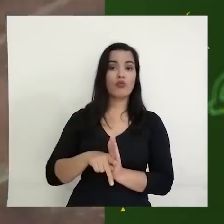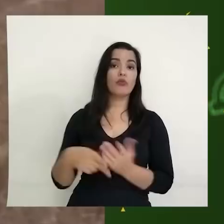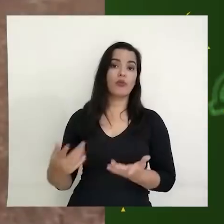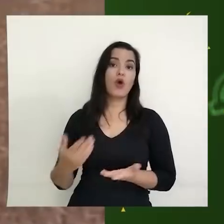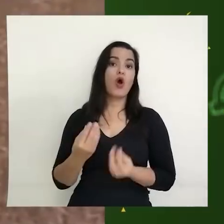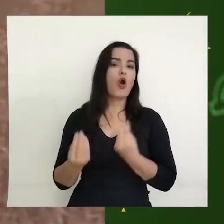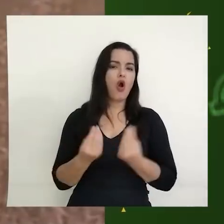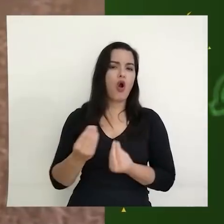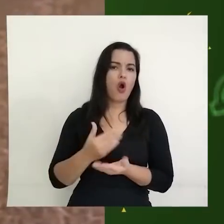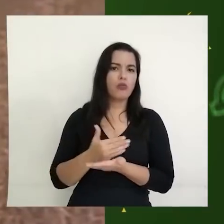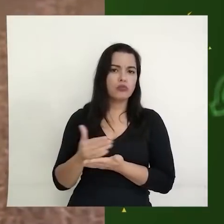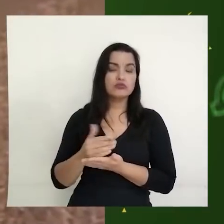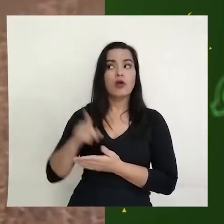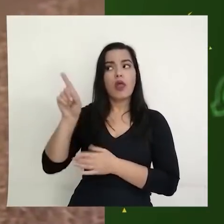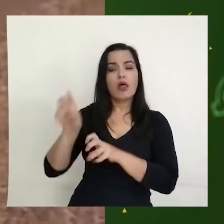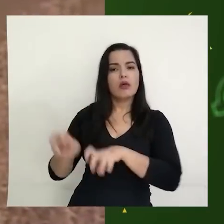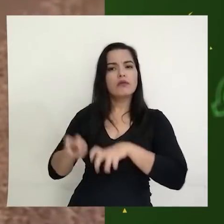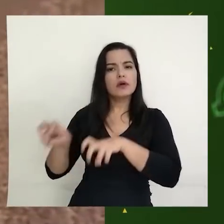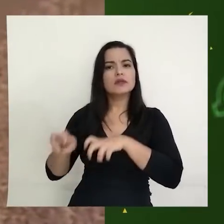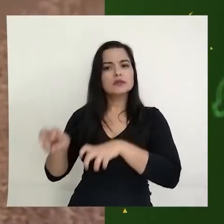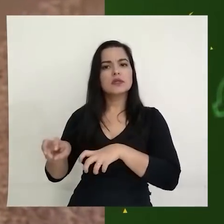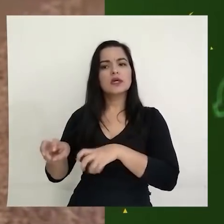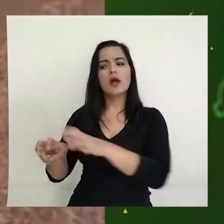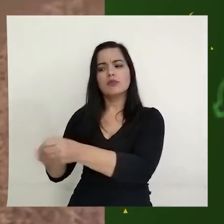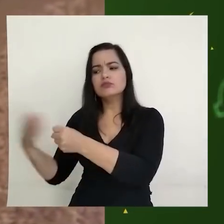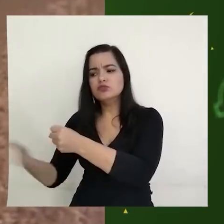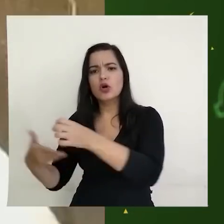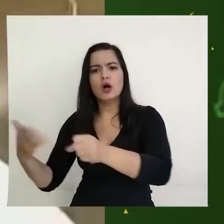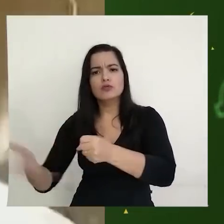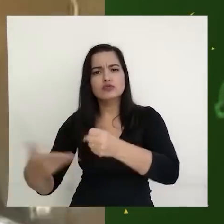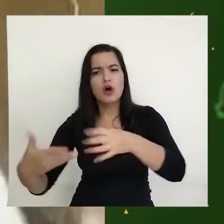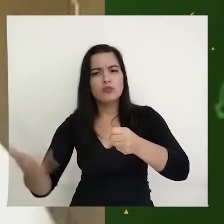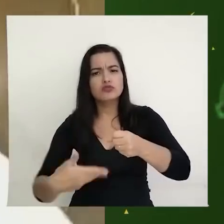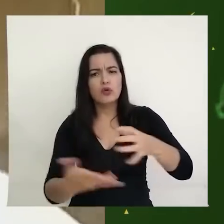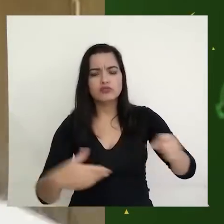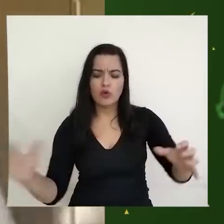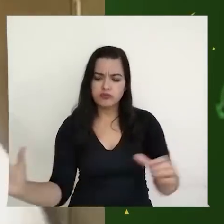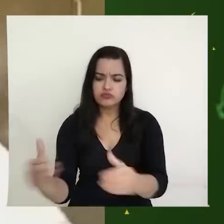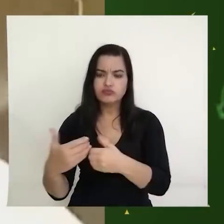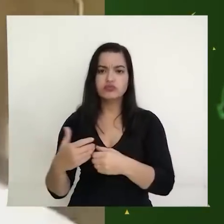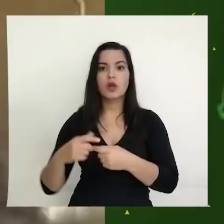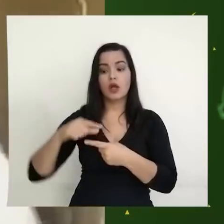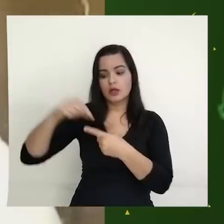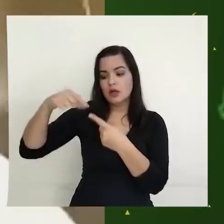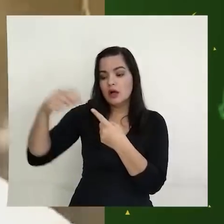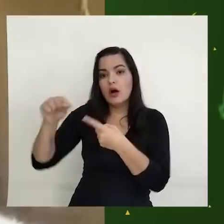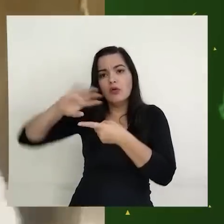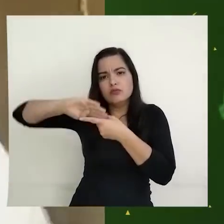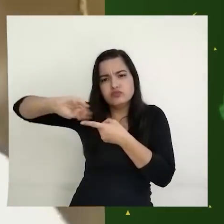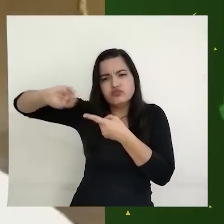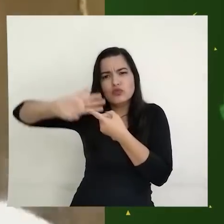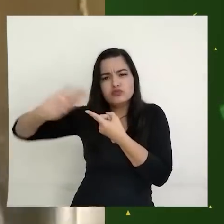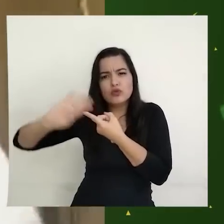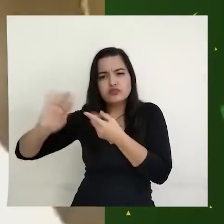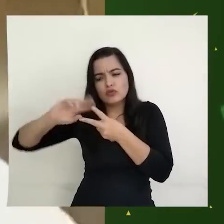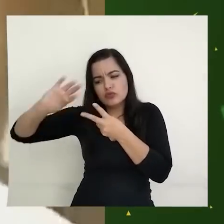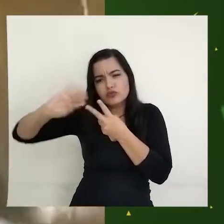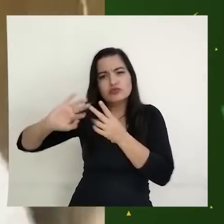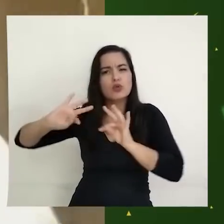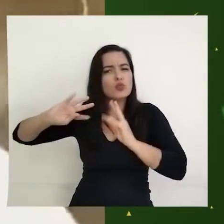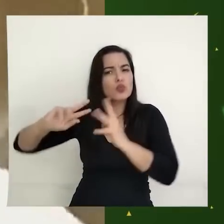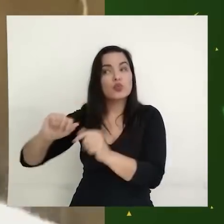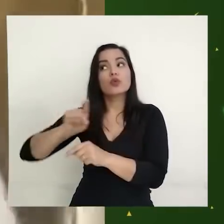O trigo foi colhido lá na fazenda. Aí separaram o grãozinho de trigo da palha.